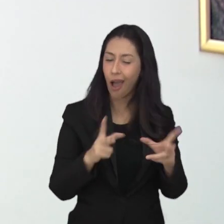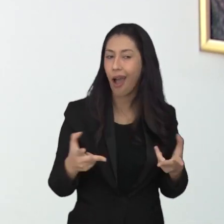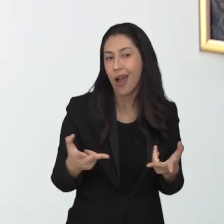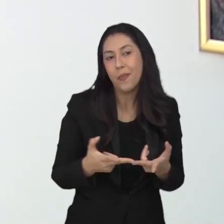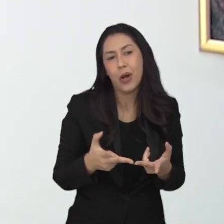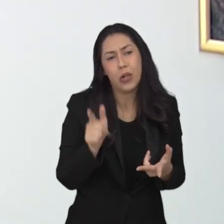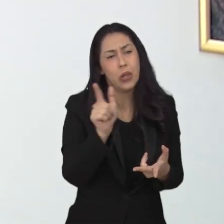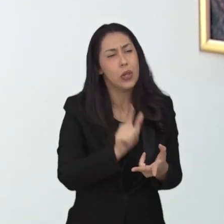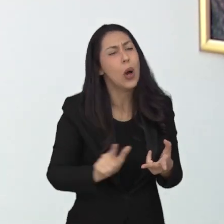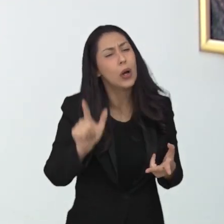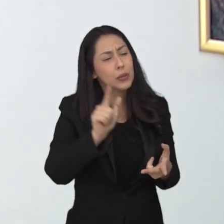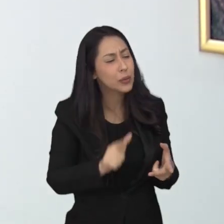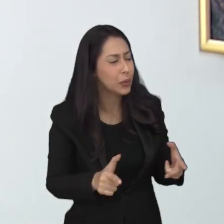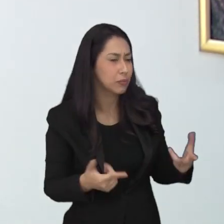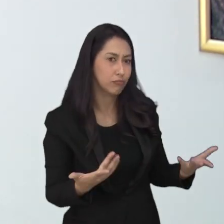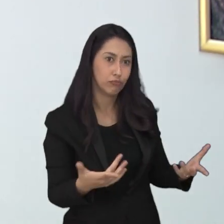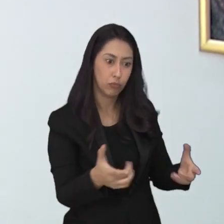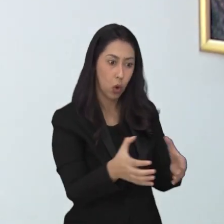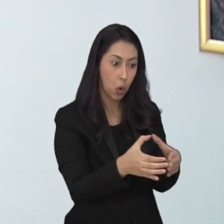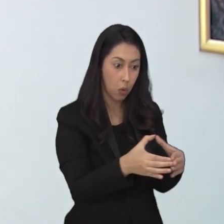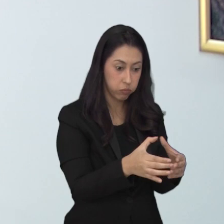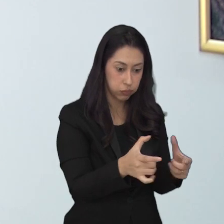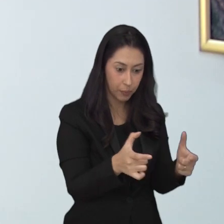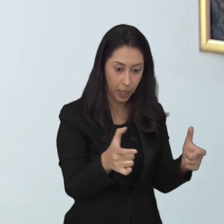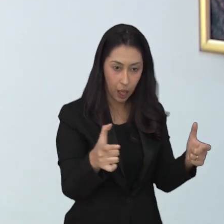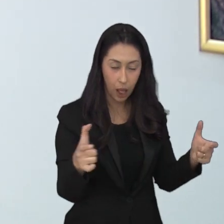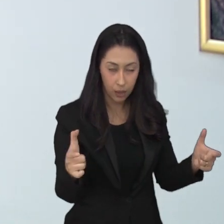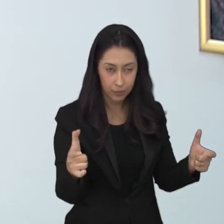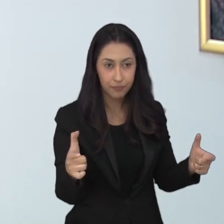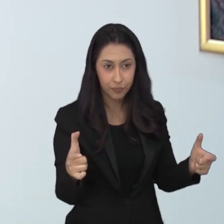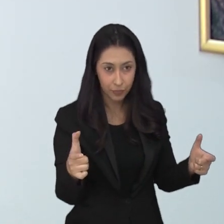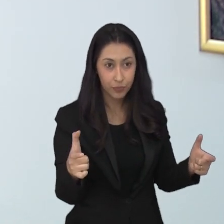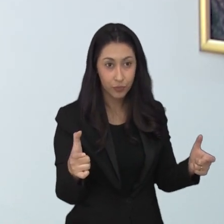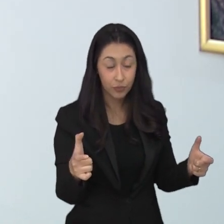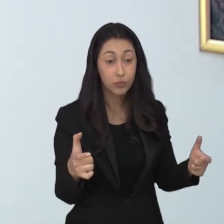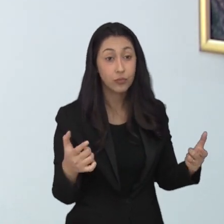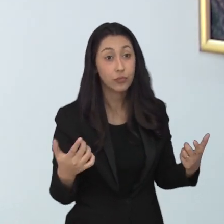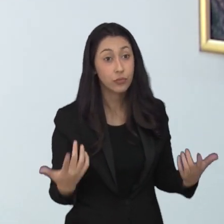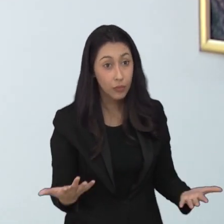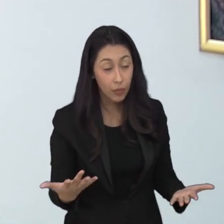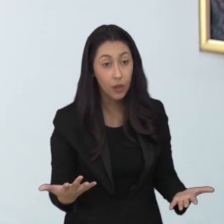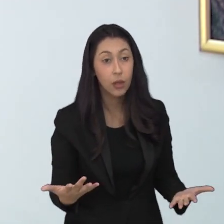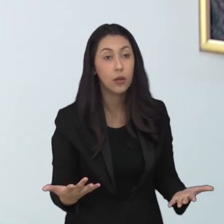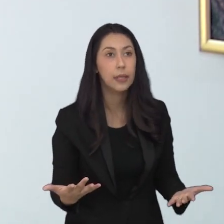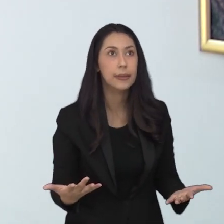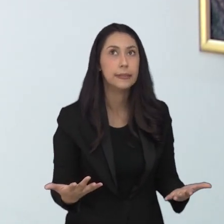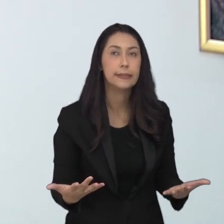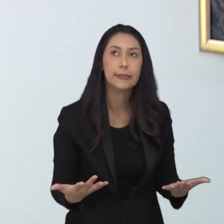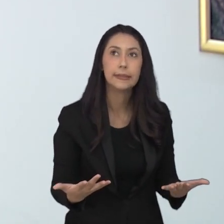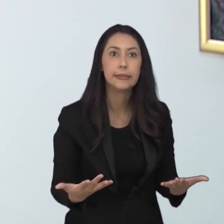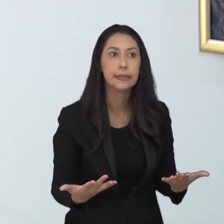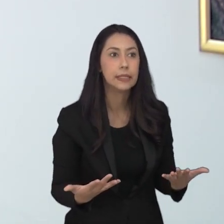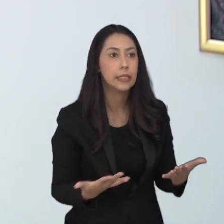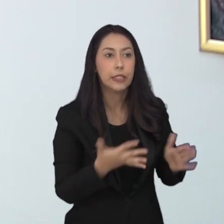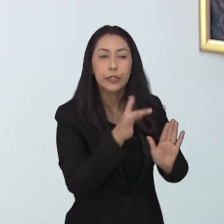Câmara Municipal, claro, como eu falei, é um grupo grande. A partir dessas novas